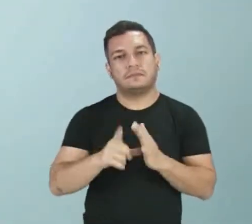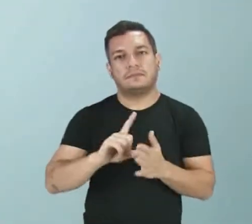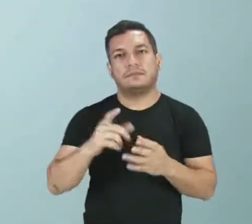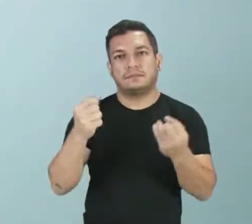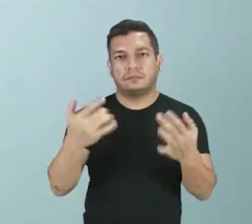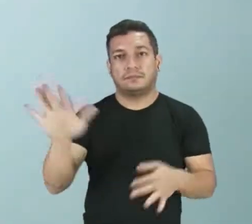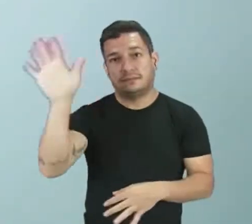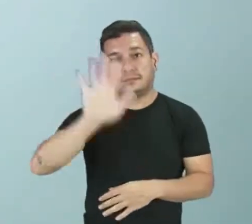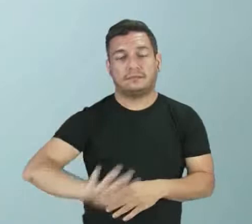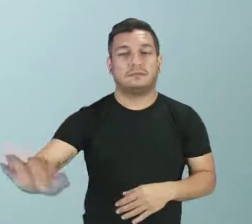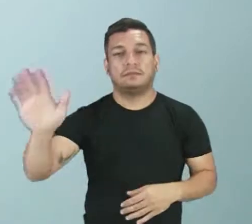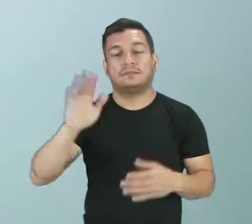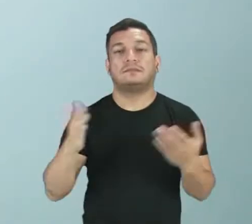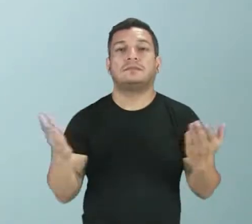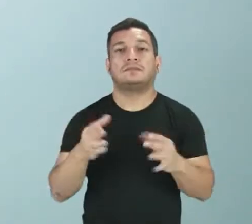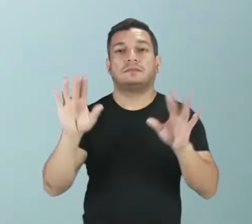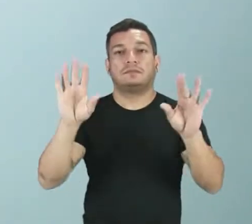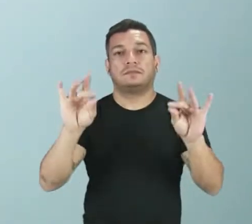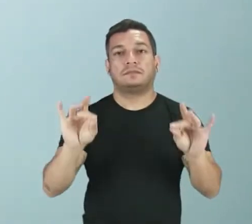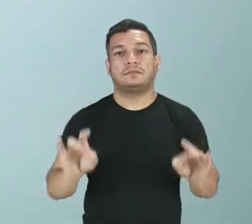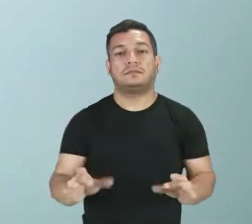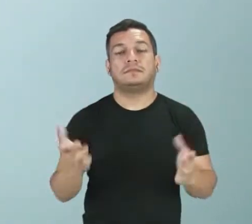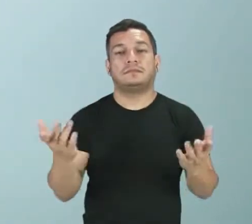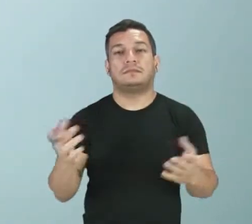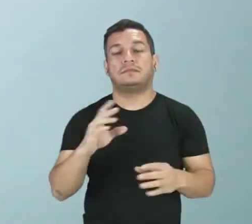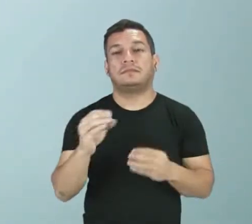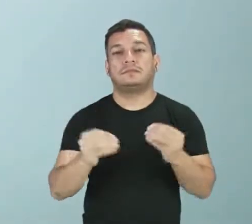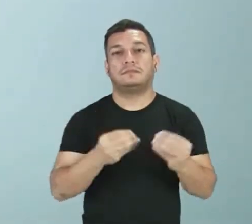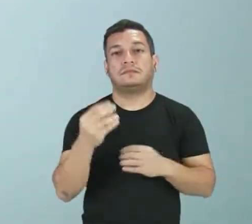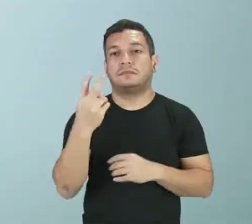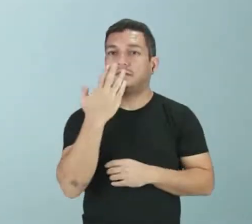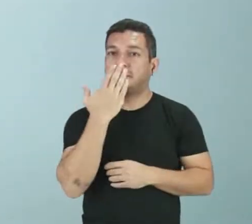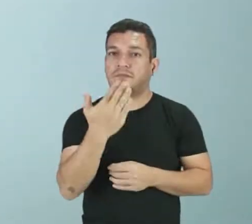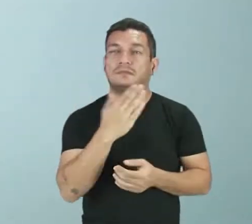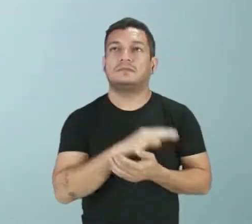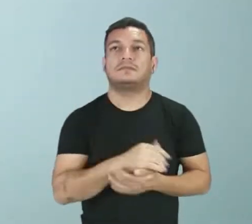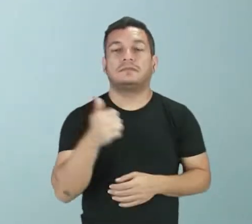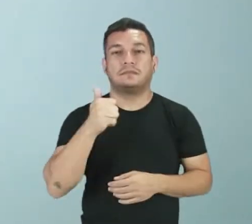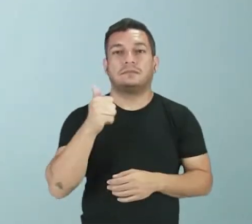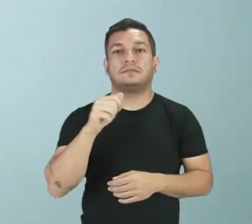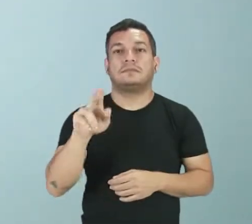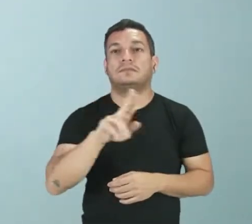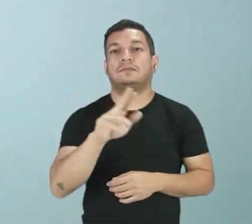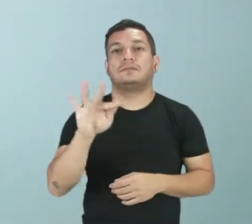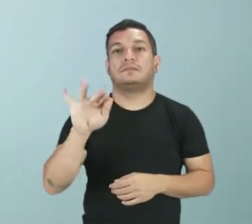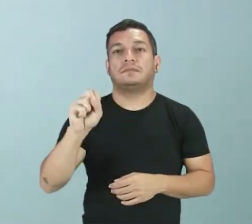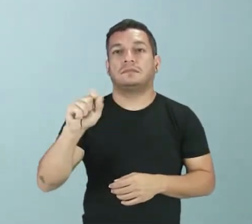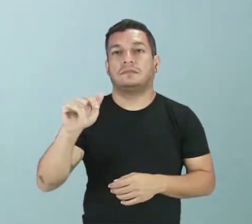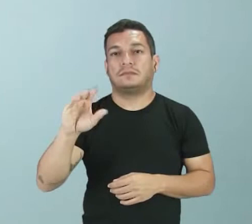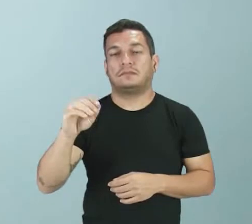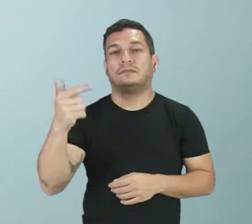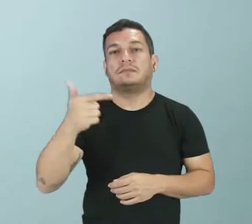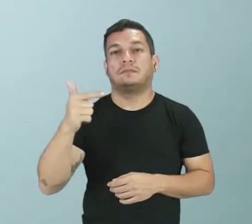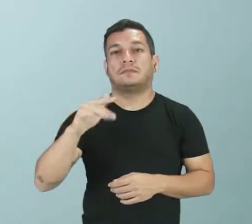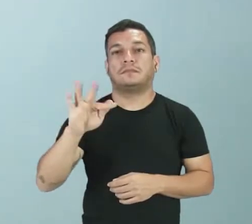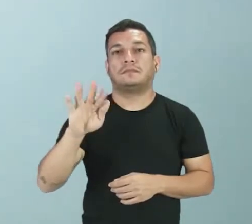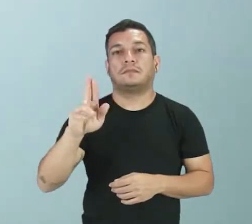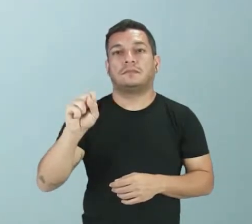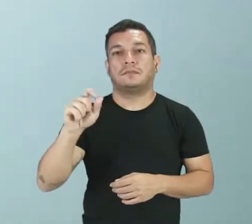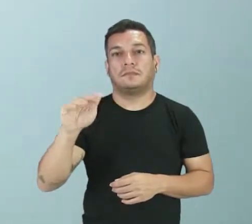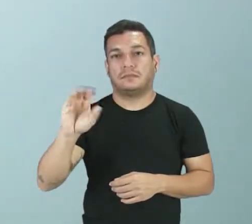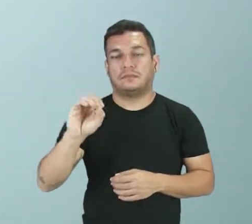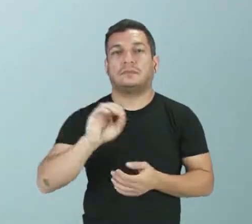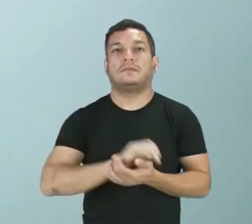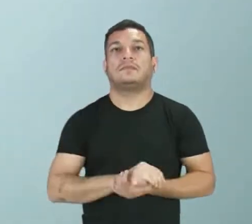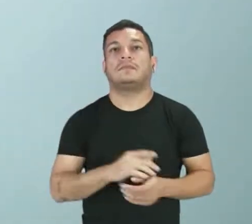que de uma forma geral. Hoje, a gente vai detalhar especificamente por meio de dois tipos. O primeiro a gente chama de fissão e o segundo a gente chama de